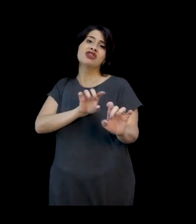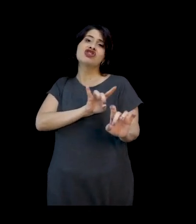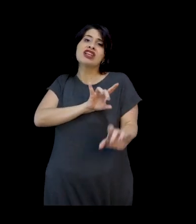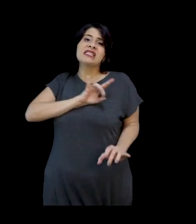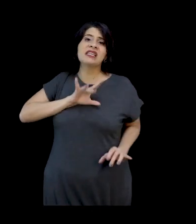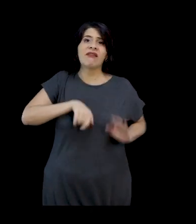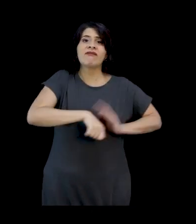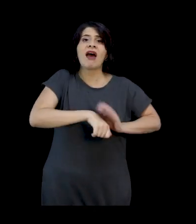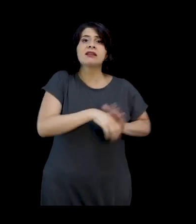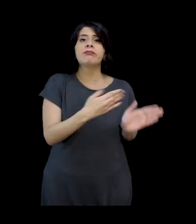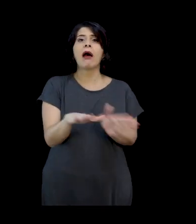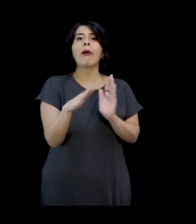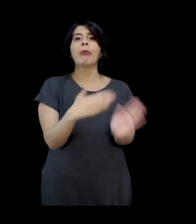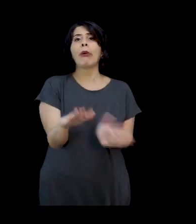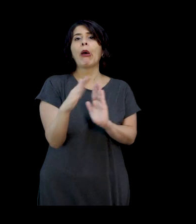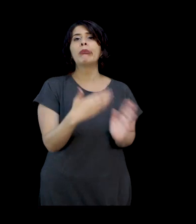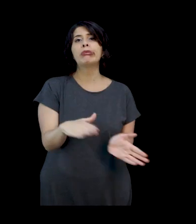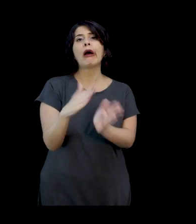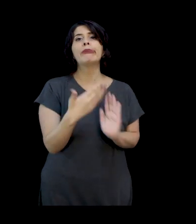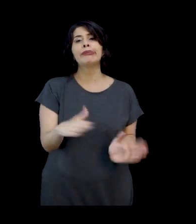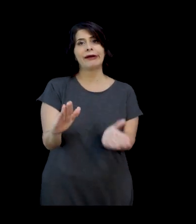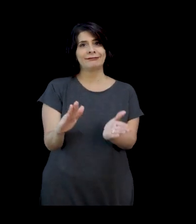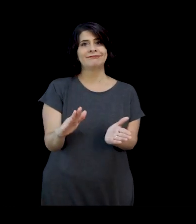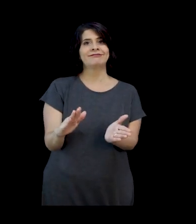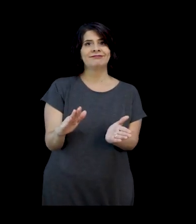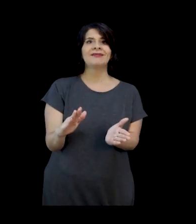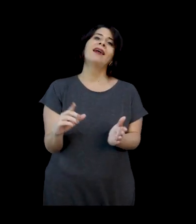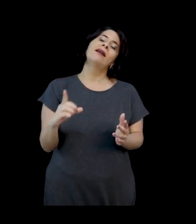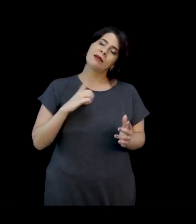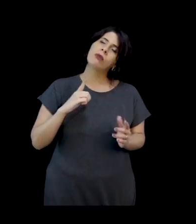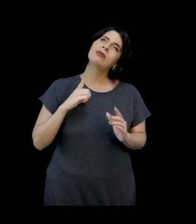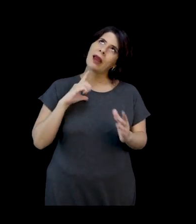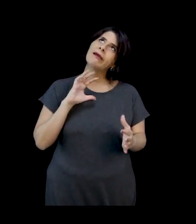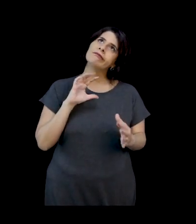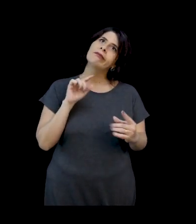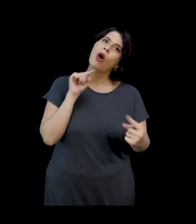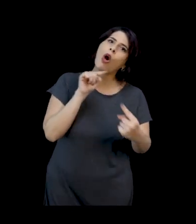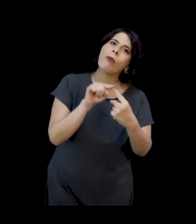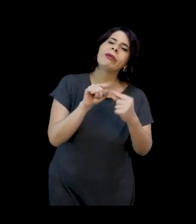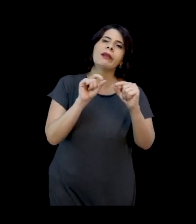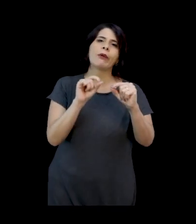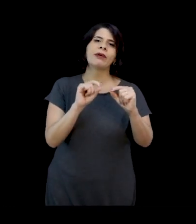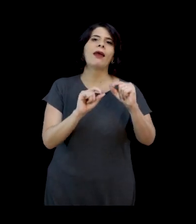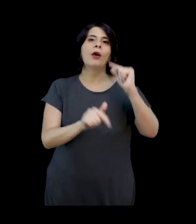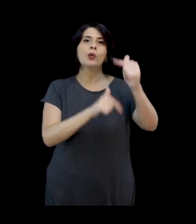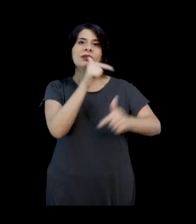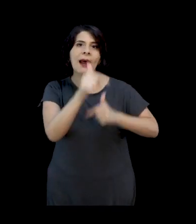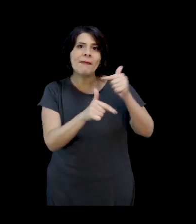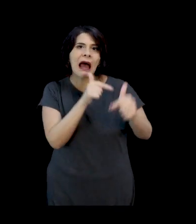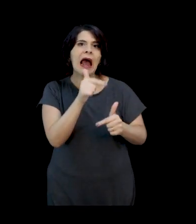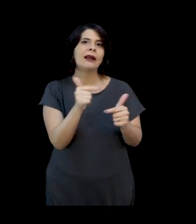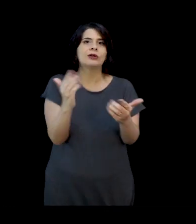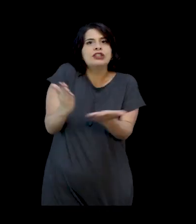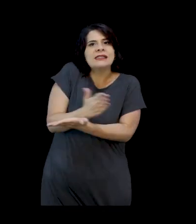ela fica próxima da ideia, ela está ligada à divisão do trabalho,